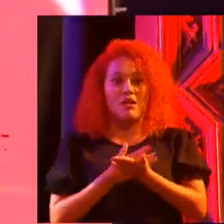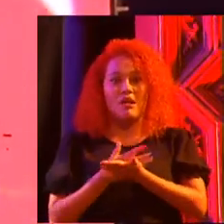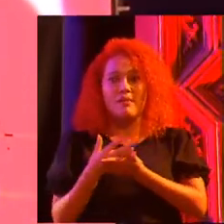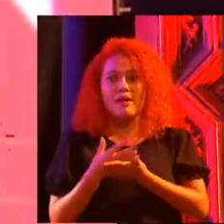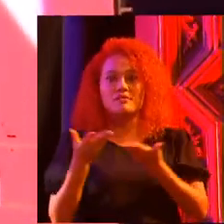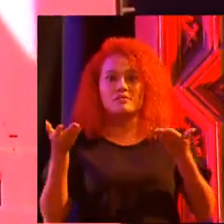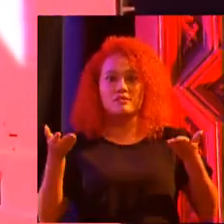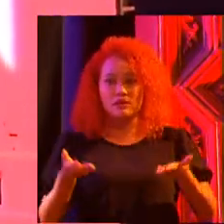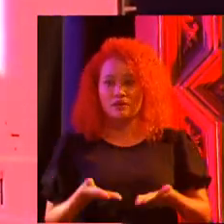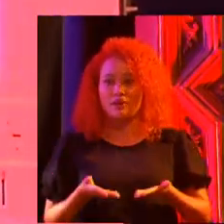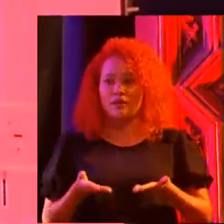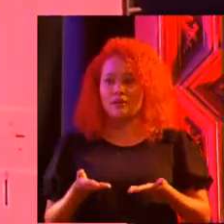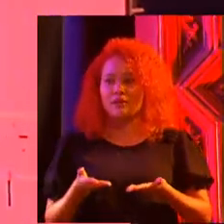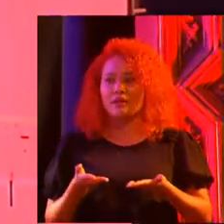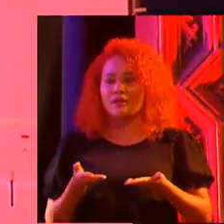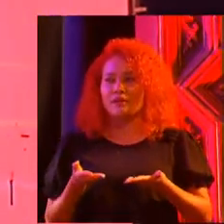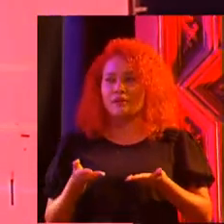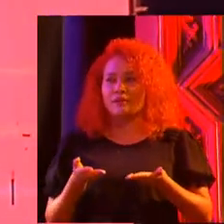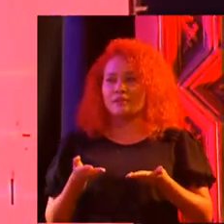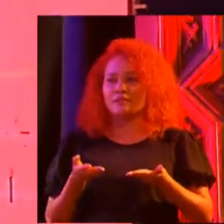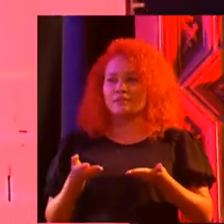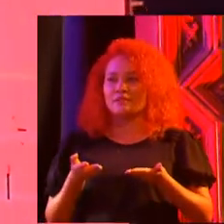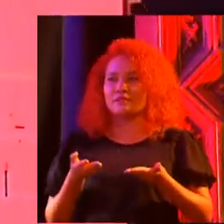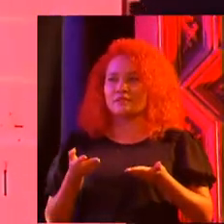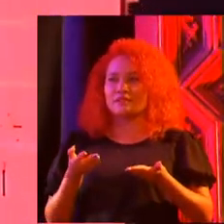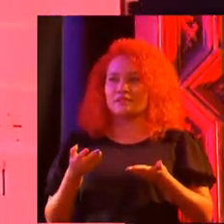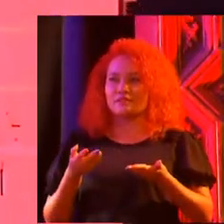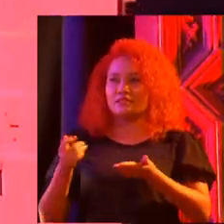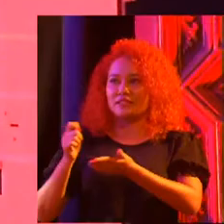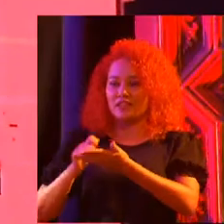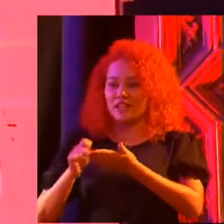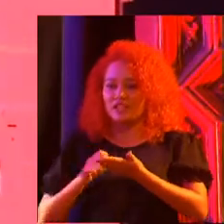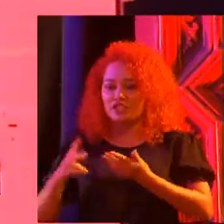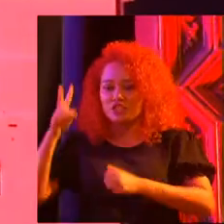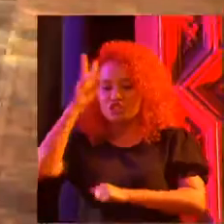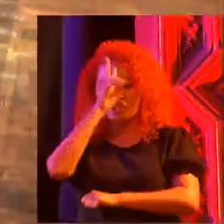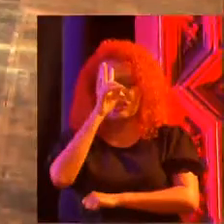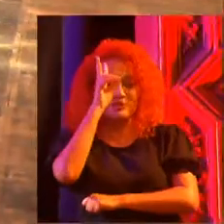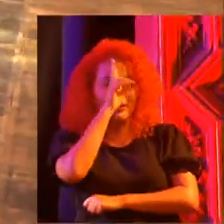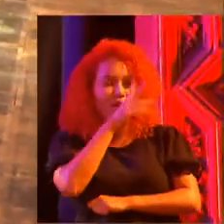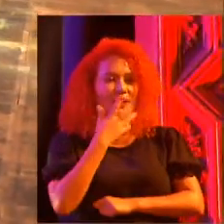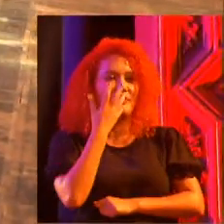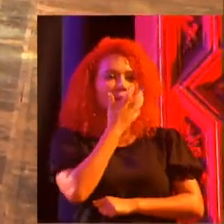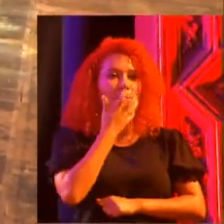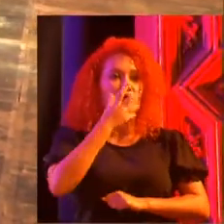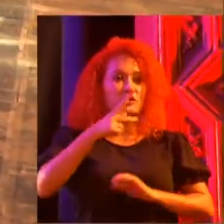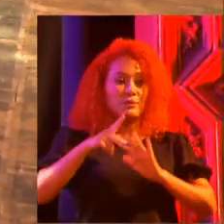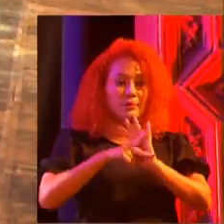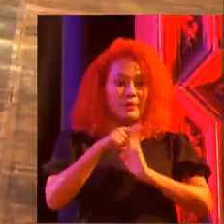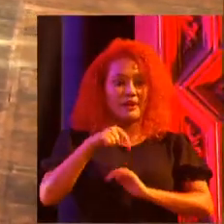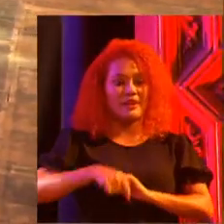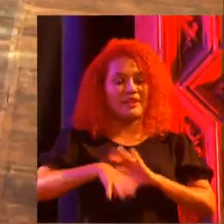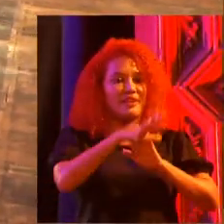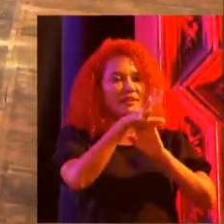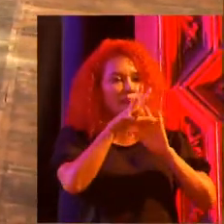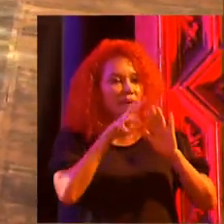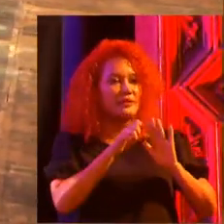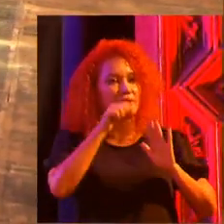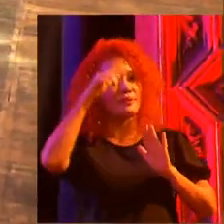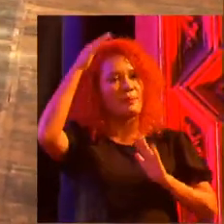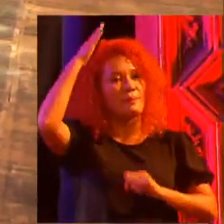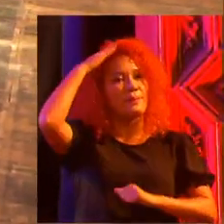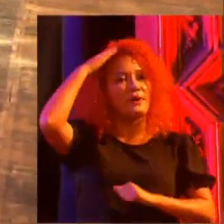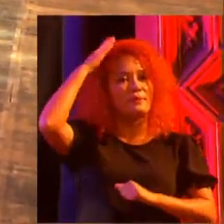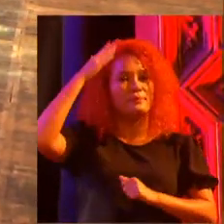hoje um pouco mais da escrita dessa história da música produzida aqui no Pará, na Amazônia. Eu quero dedicar